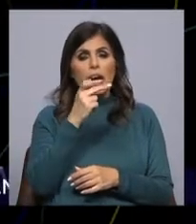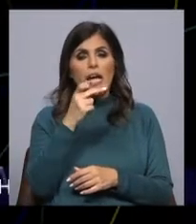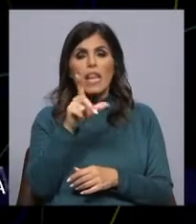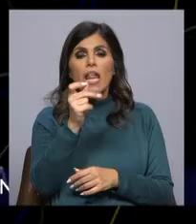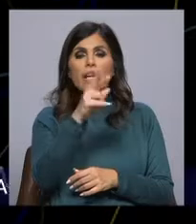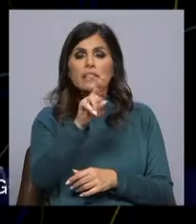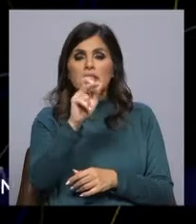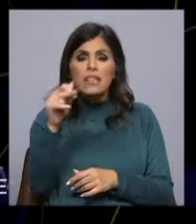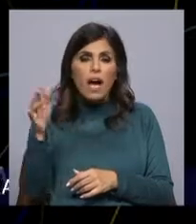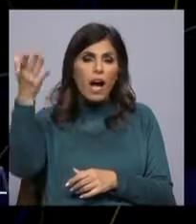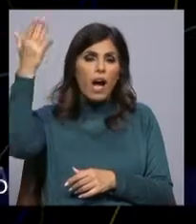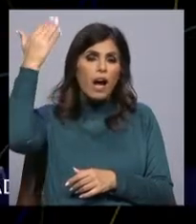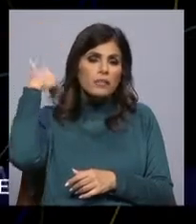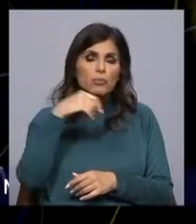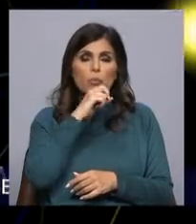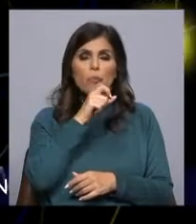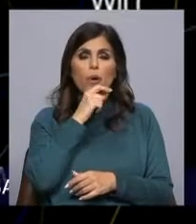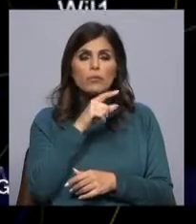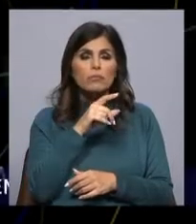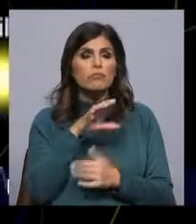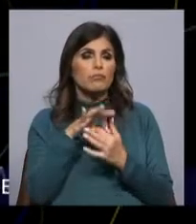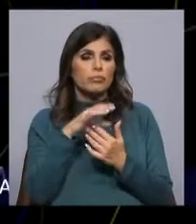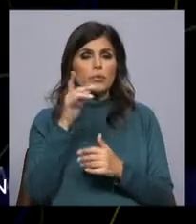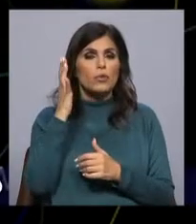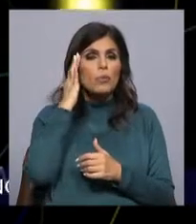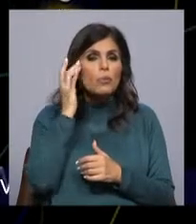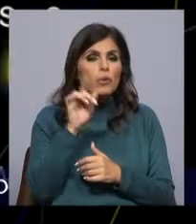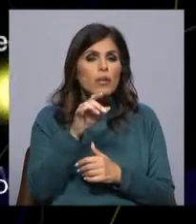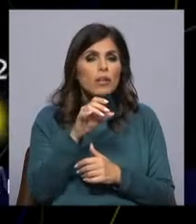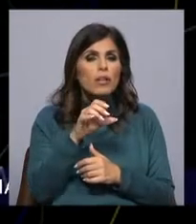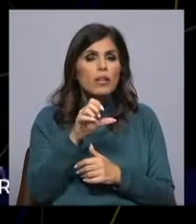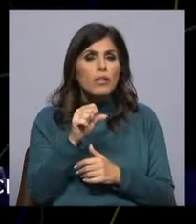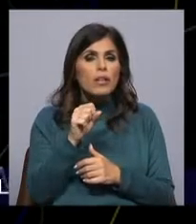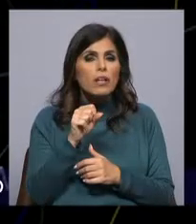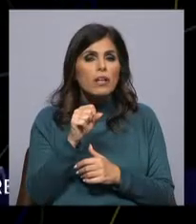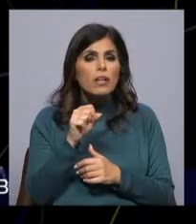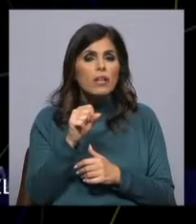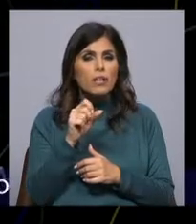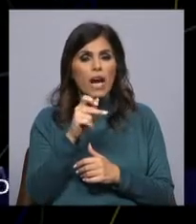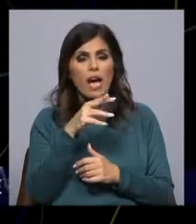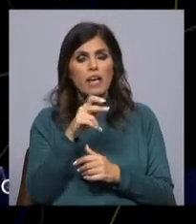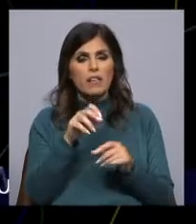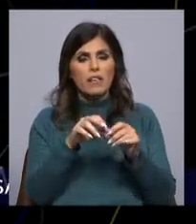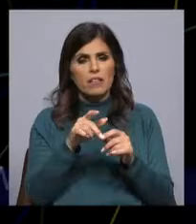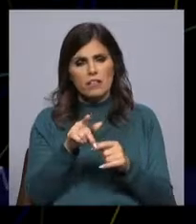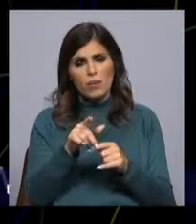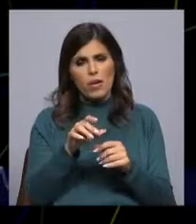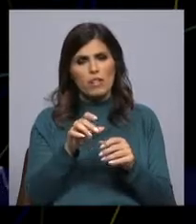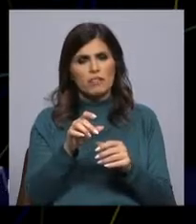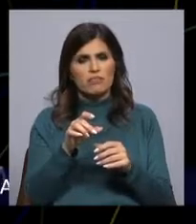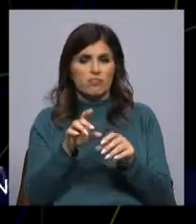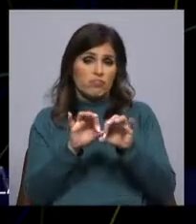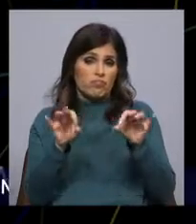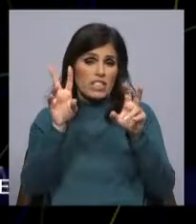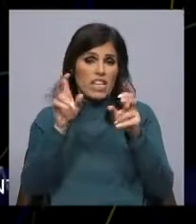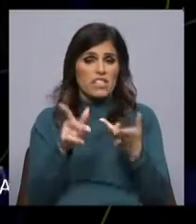pode ter sido a galáxia com este nome curiosíssimo de Gaia Salsicha, que terá interagido com a nossa Via